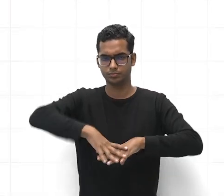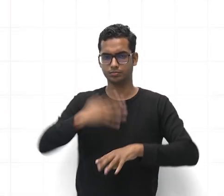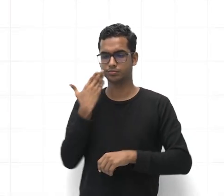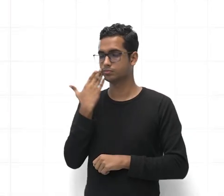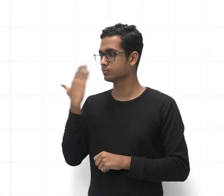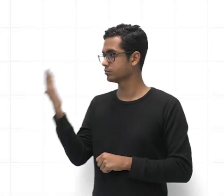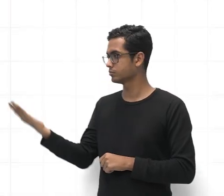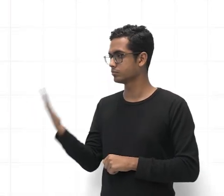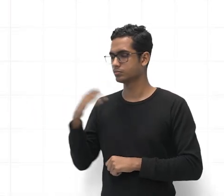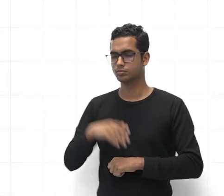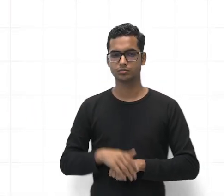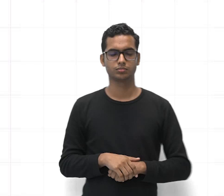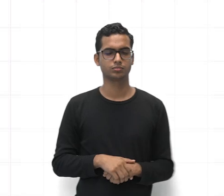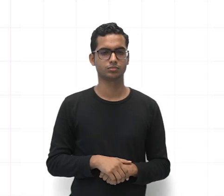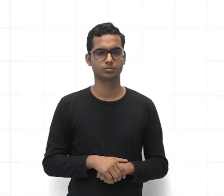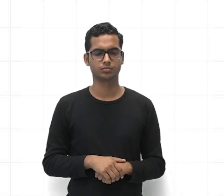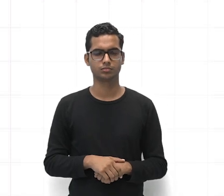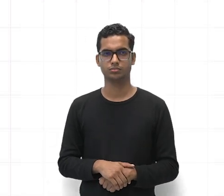Muito bem.